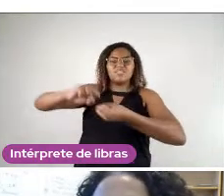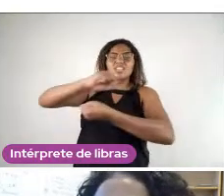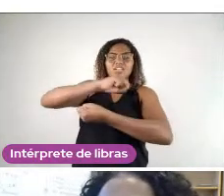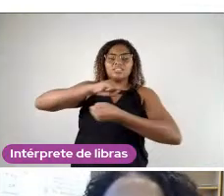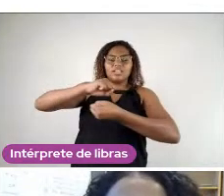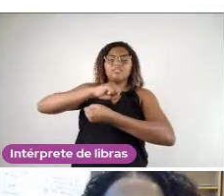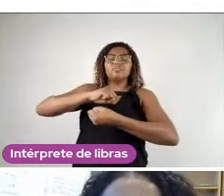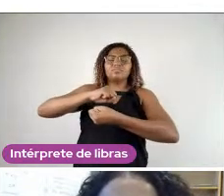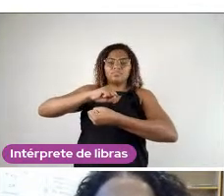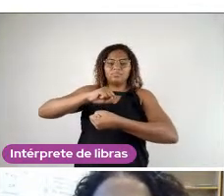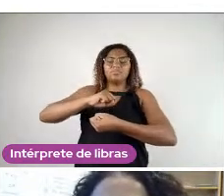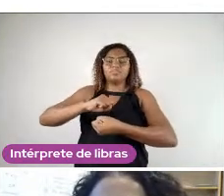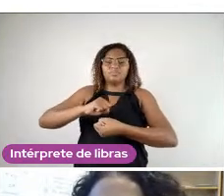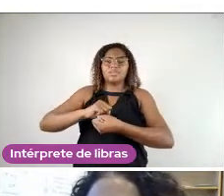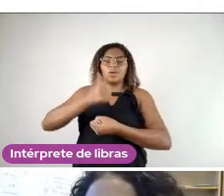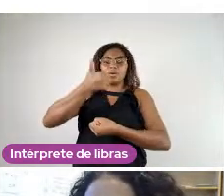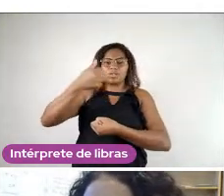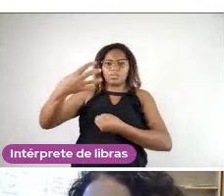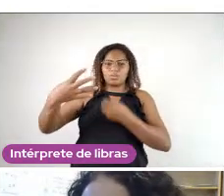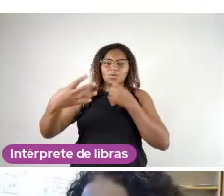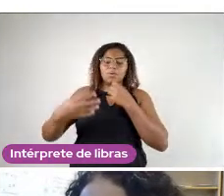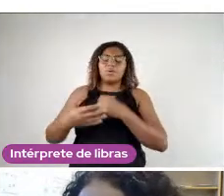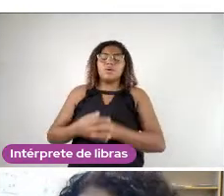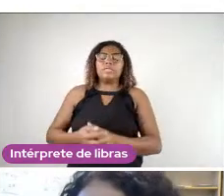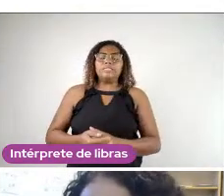a muitos outros